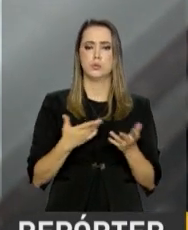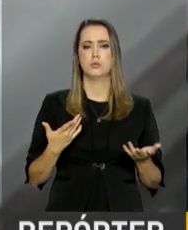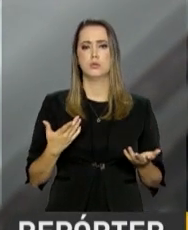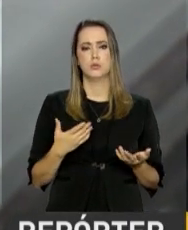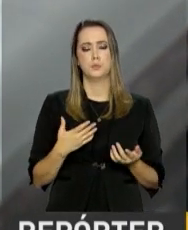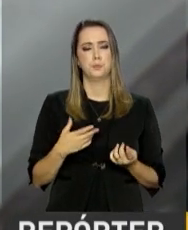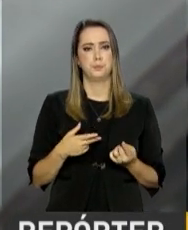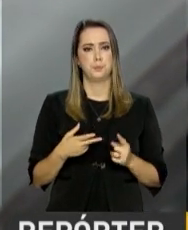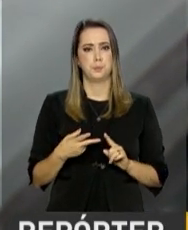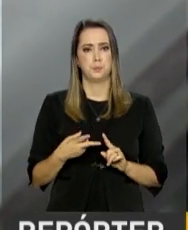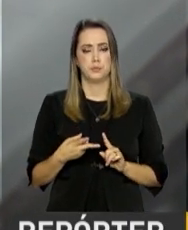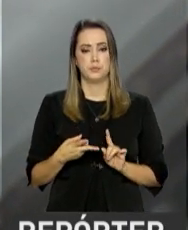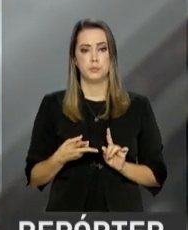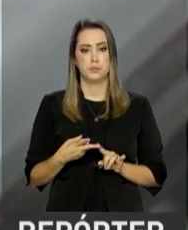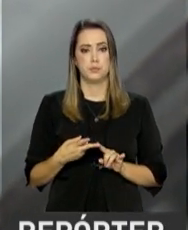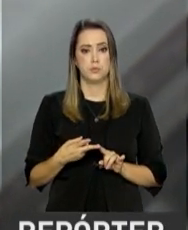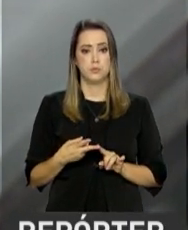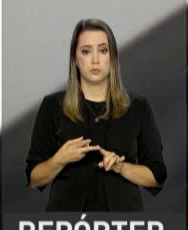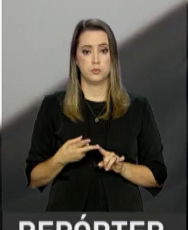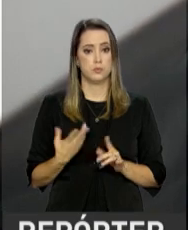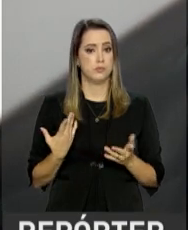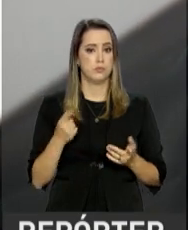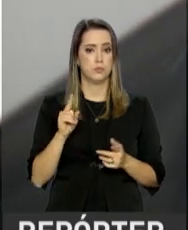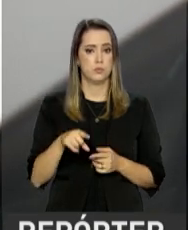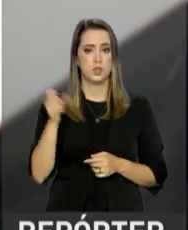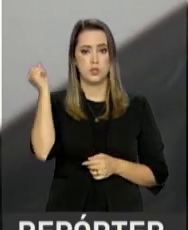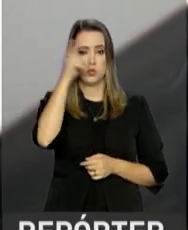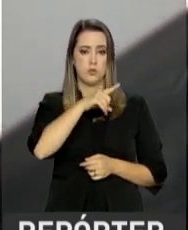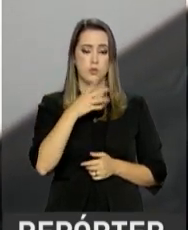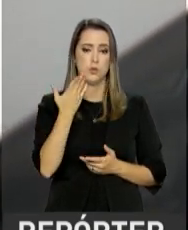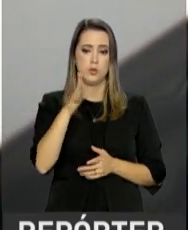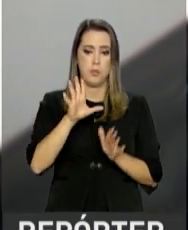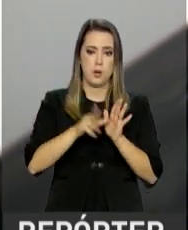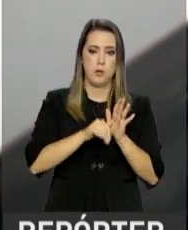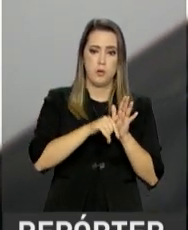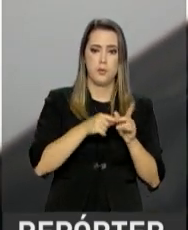De furto, alguma coisa assim. Vai dificultar para eles, né? Que